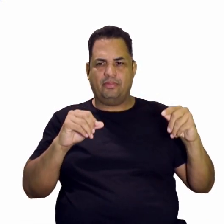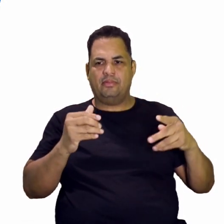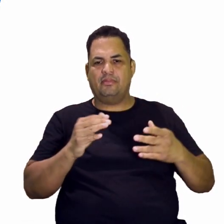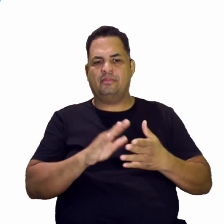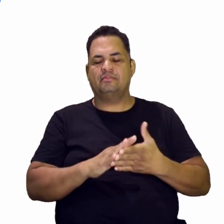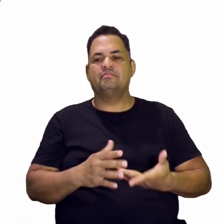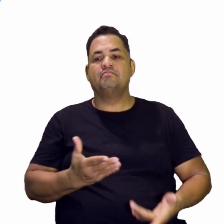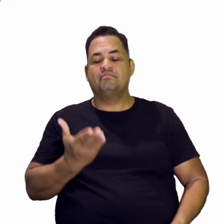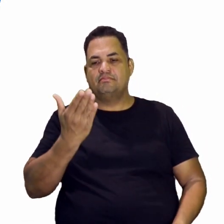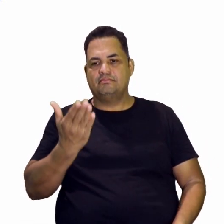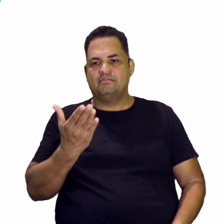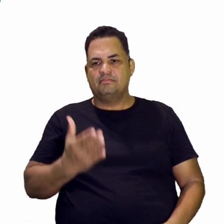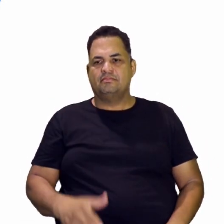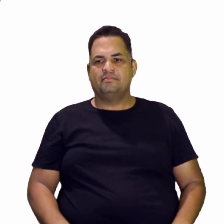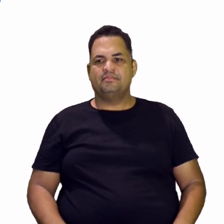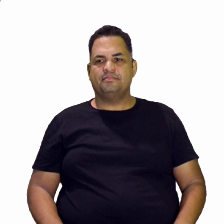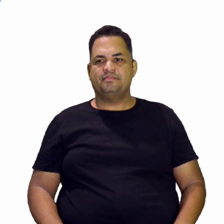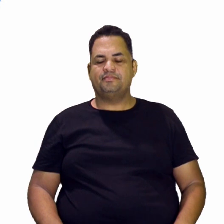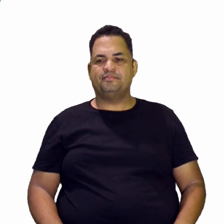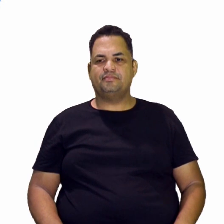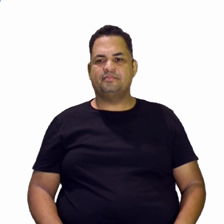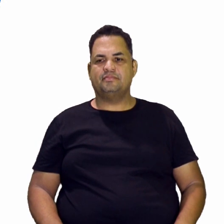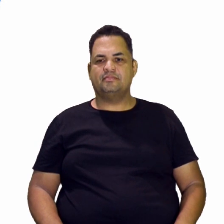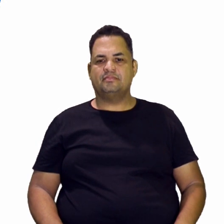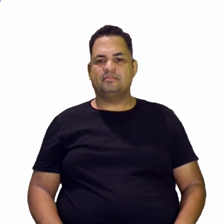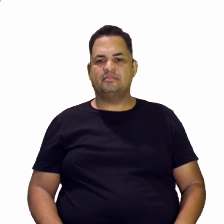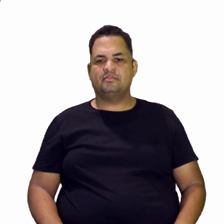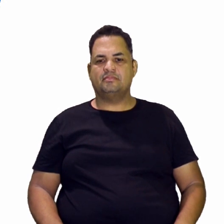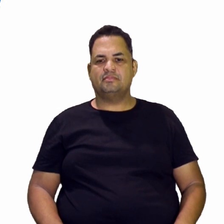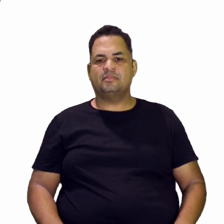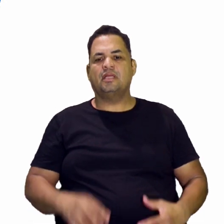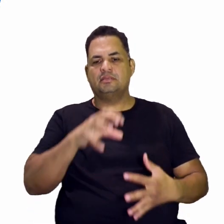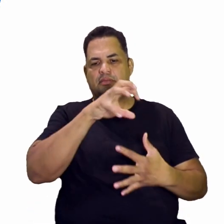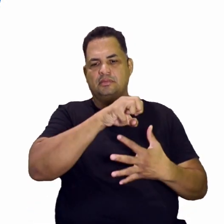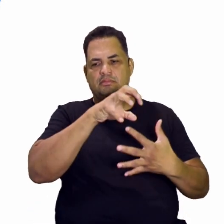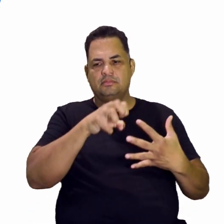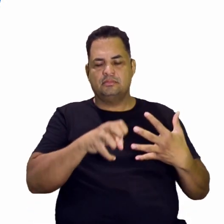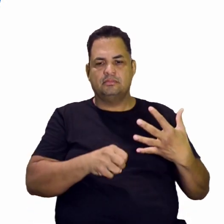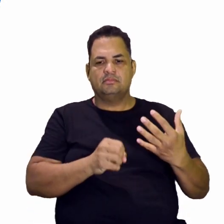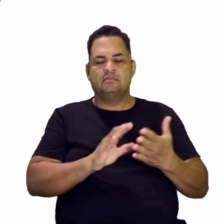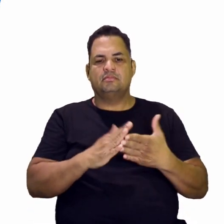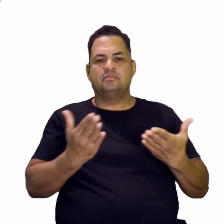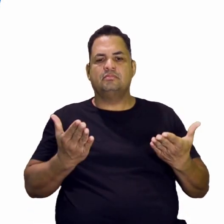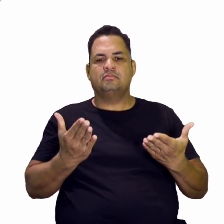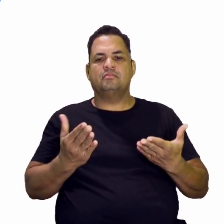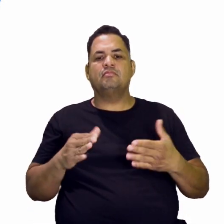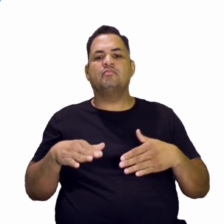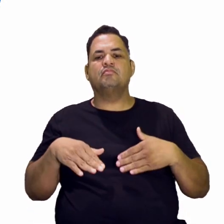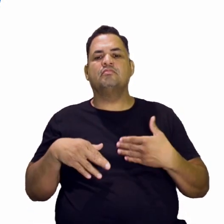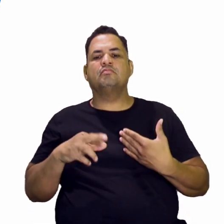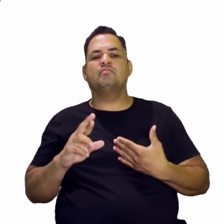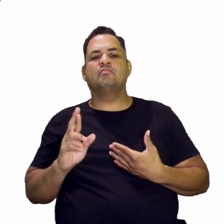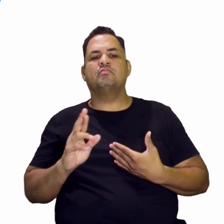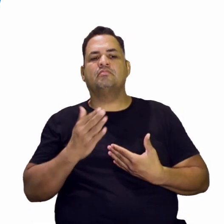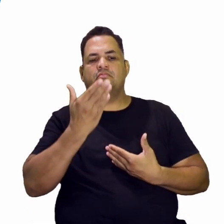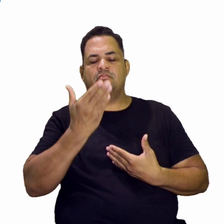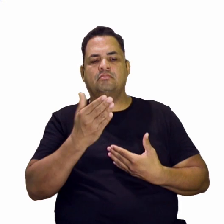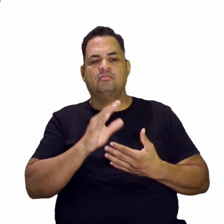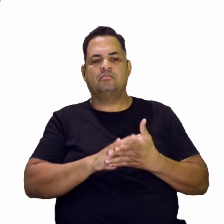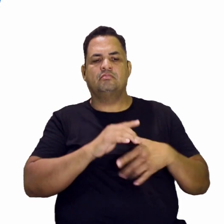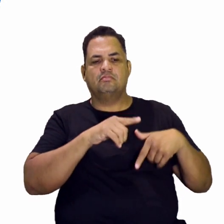Decompositores. É isso aí, tá? Essa é a cadeia alimentar. Então, quem vai estar aqui,